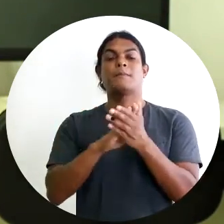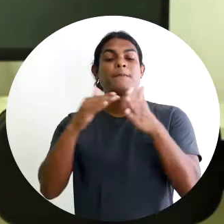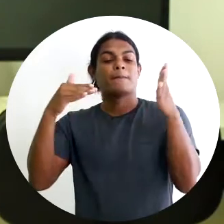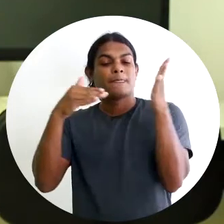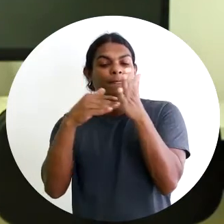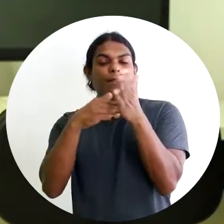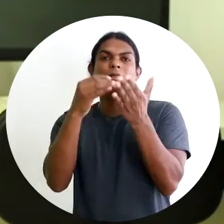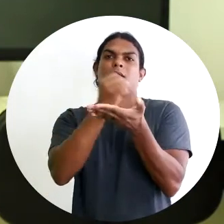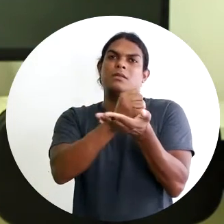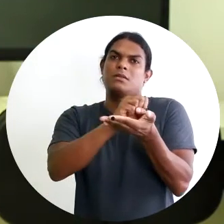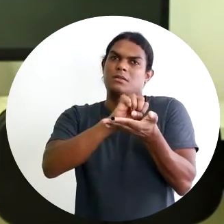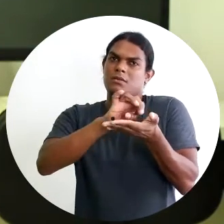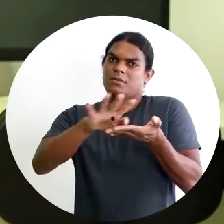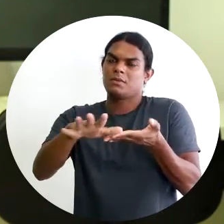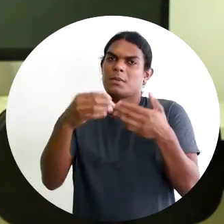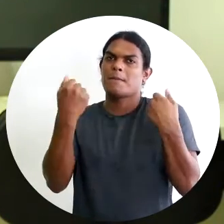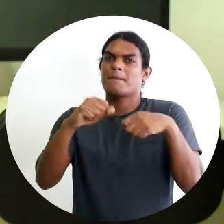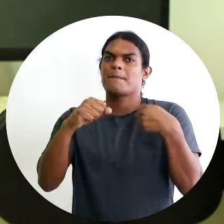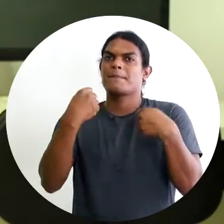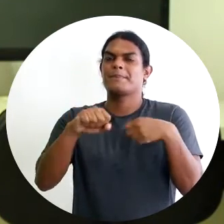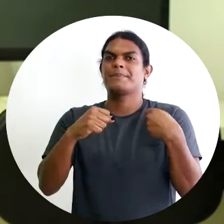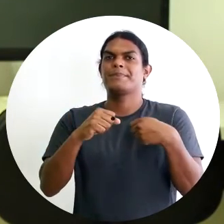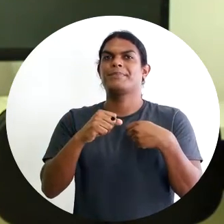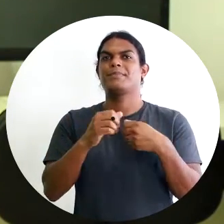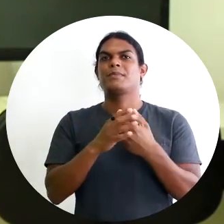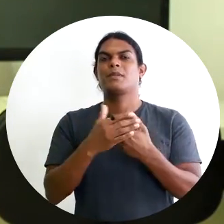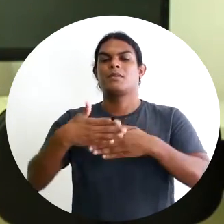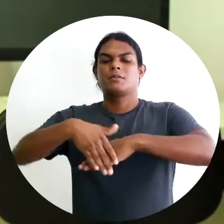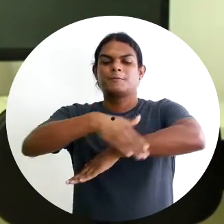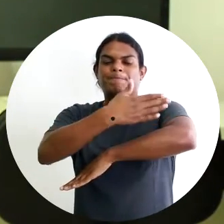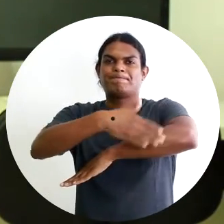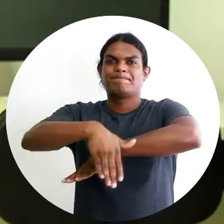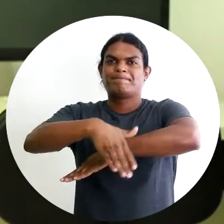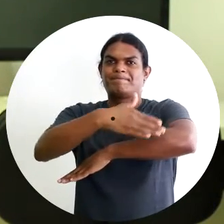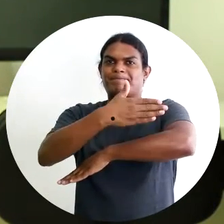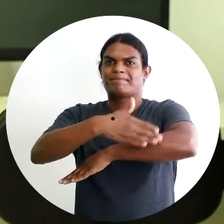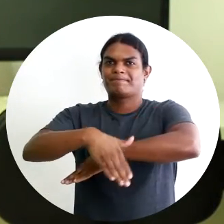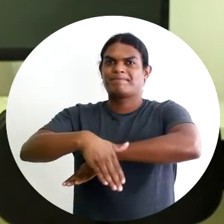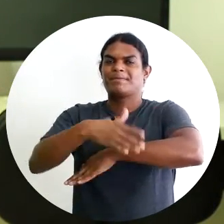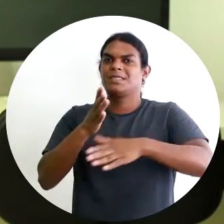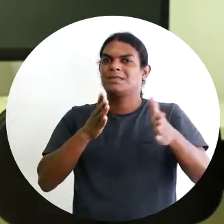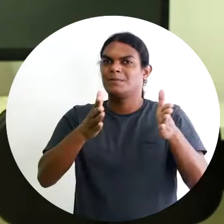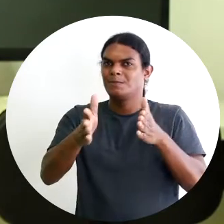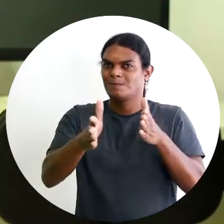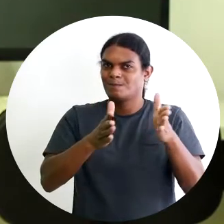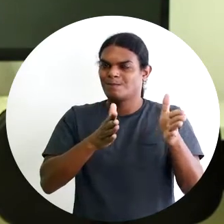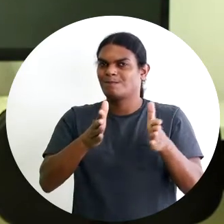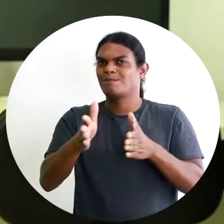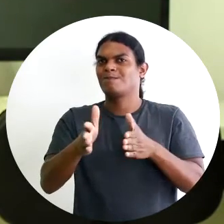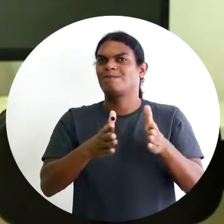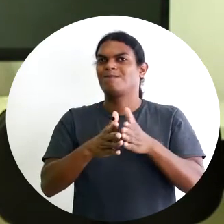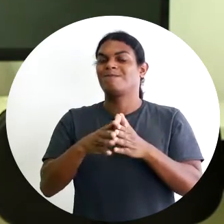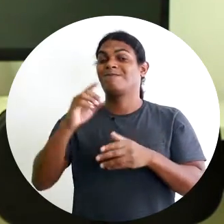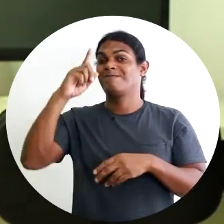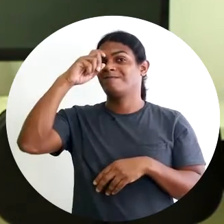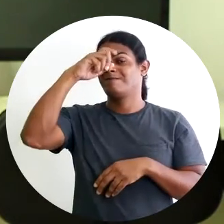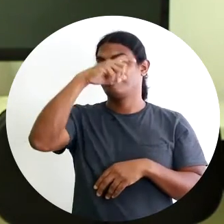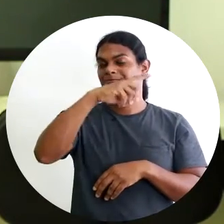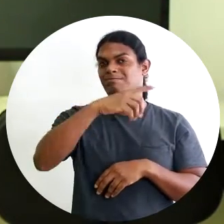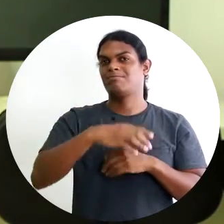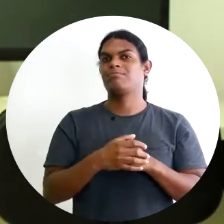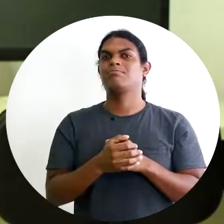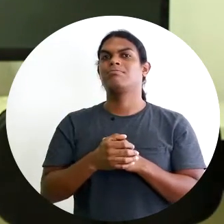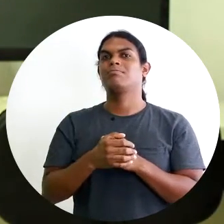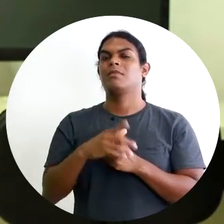gente tinha que passar por algumas barreiras de acessibilidade estrutural. Por exemplo, eu fui à casa dele, pegou a bike dupla, a